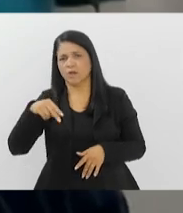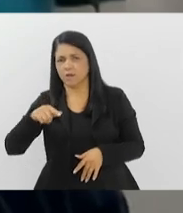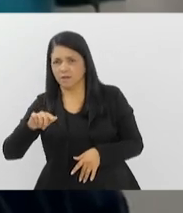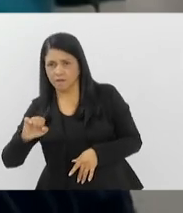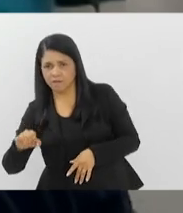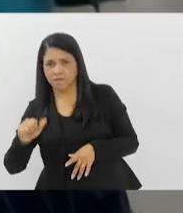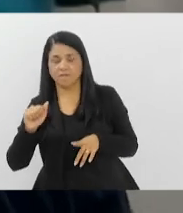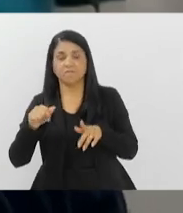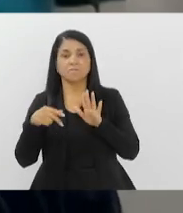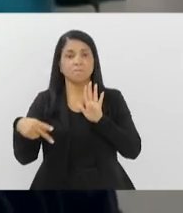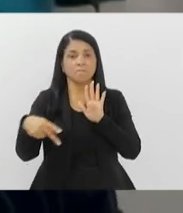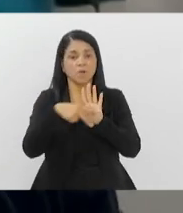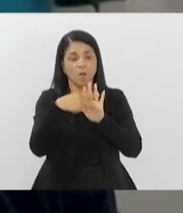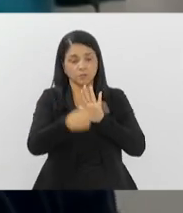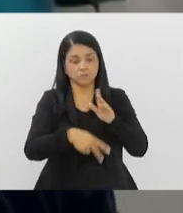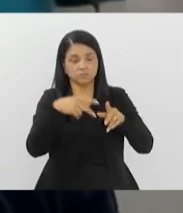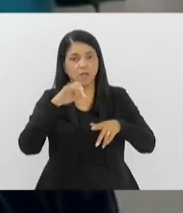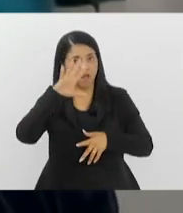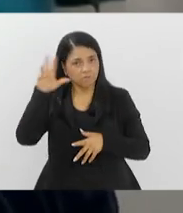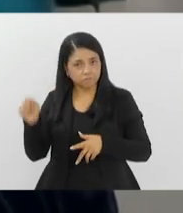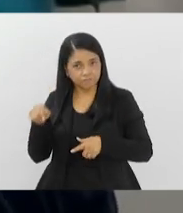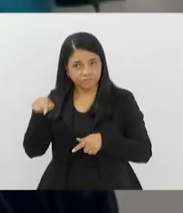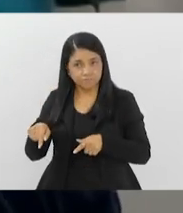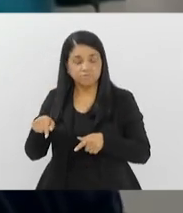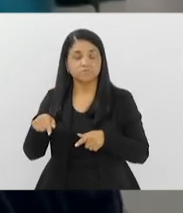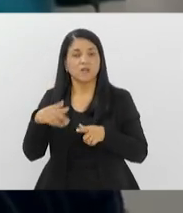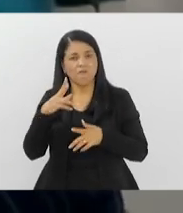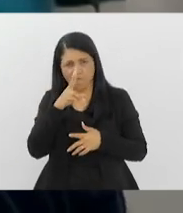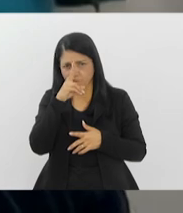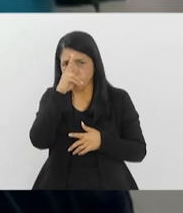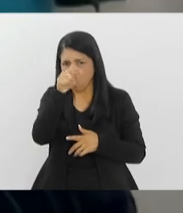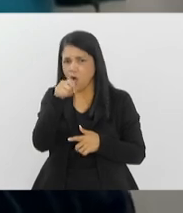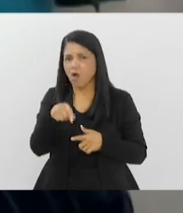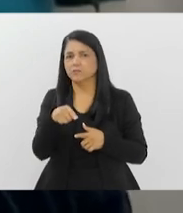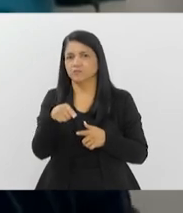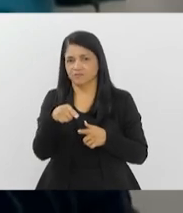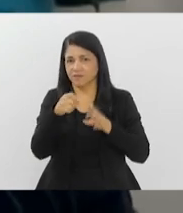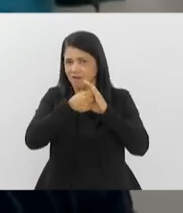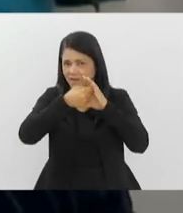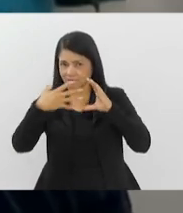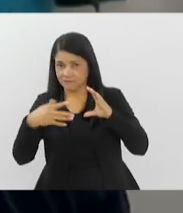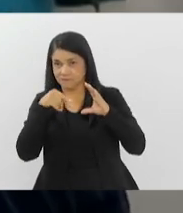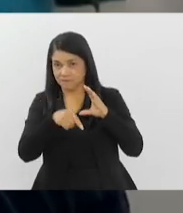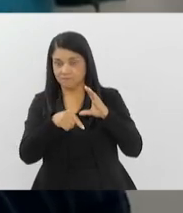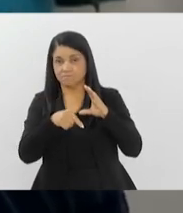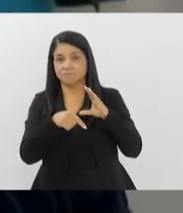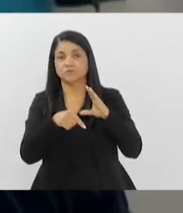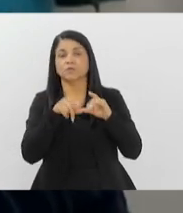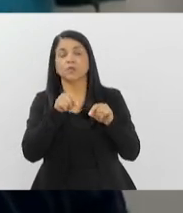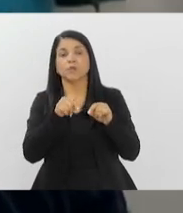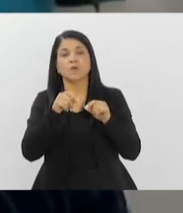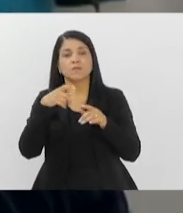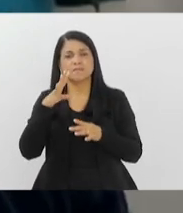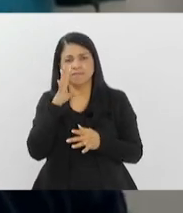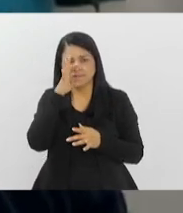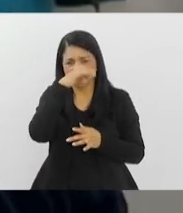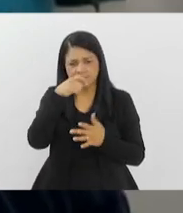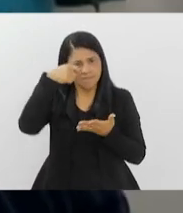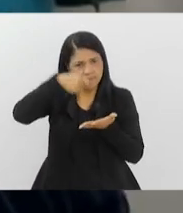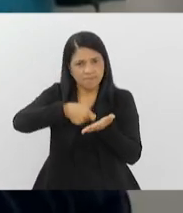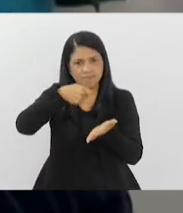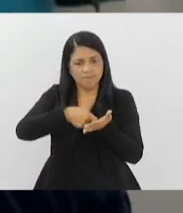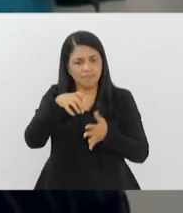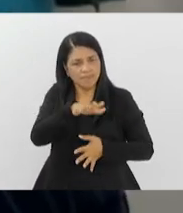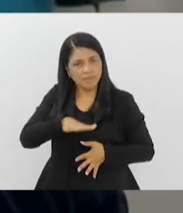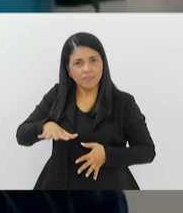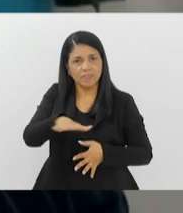muitas tradições e com referências muito fortes naquilo que é a sua determinação no seu território,